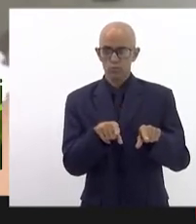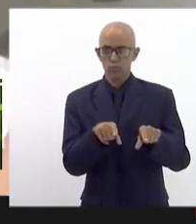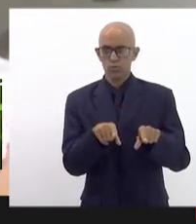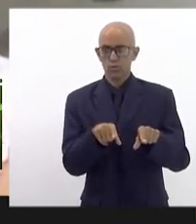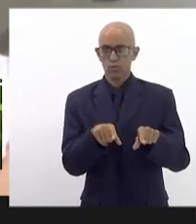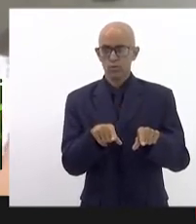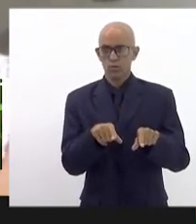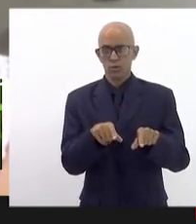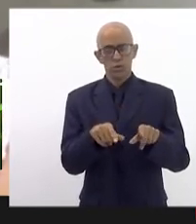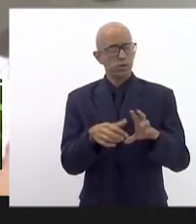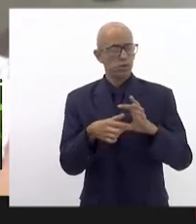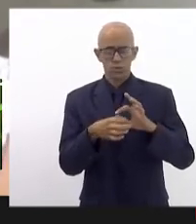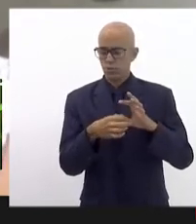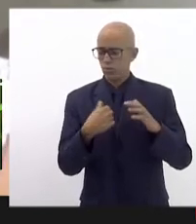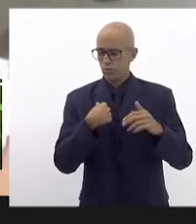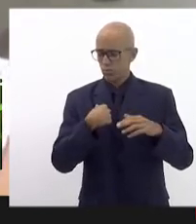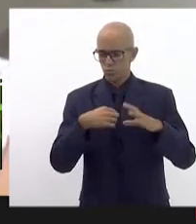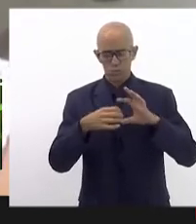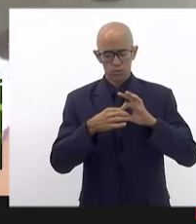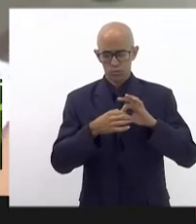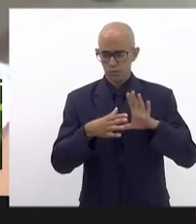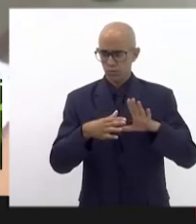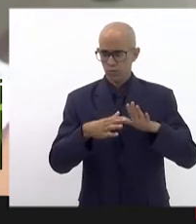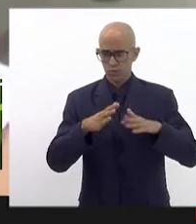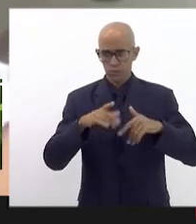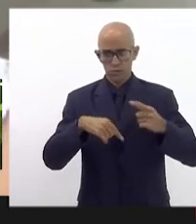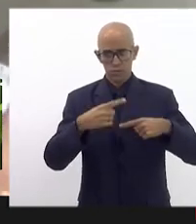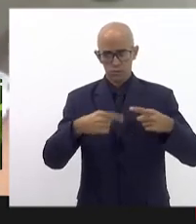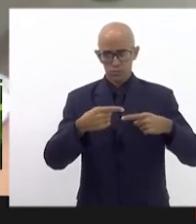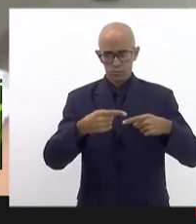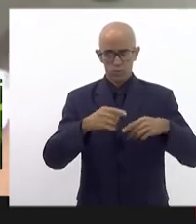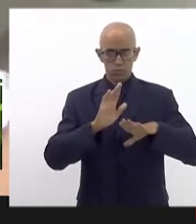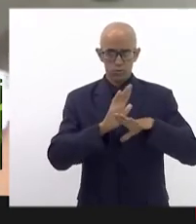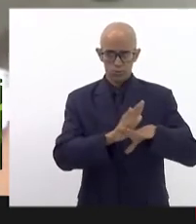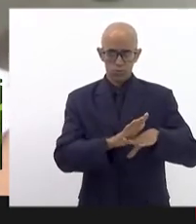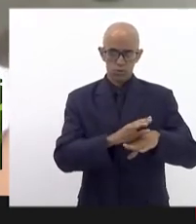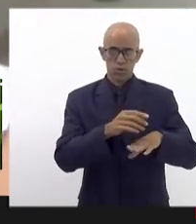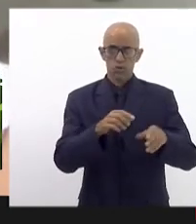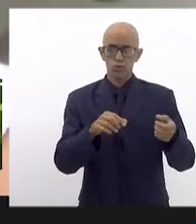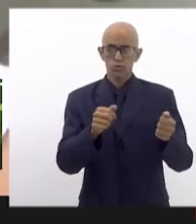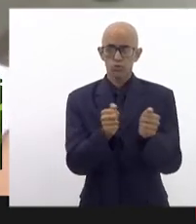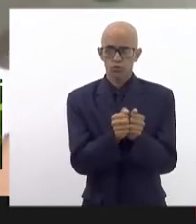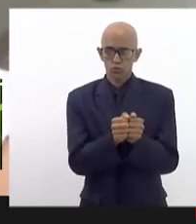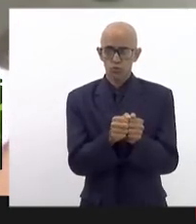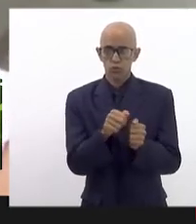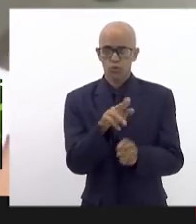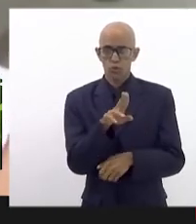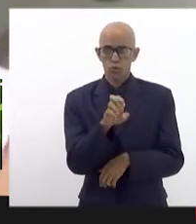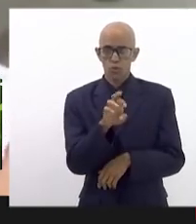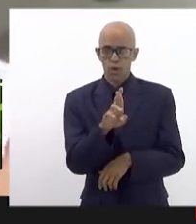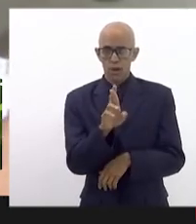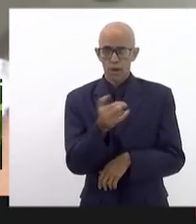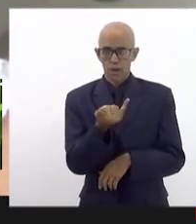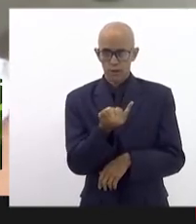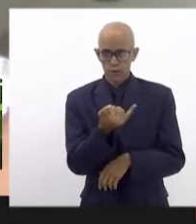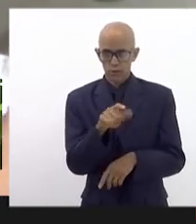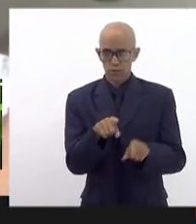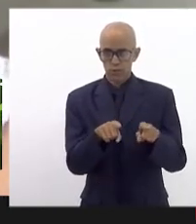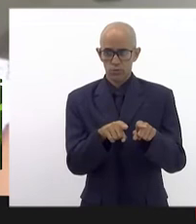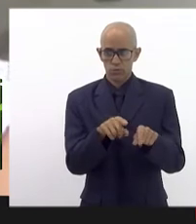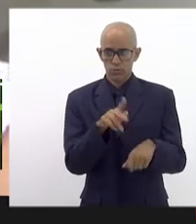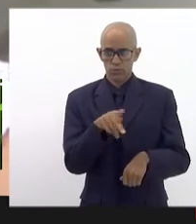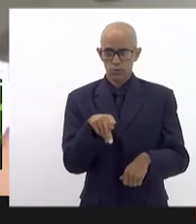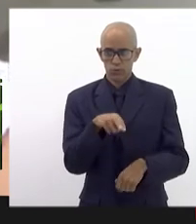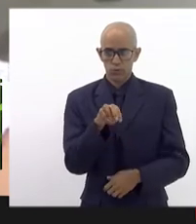me colocar à disposição para depois trabalhar um pouco mais e aí em conjunto com a UERJ, com a professora Marinilza, que